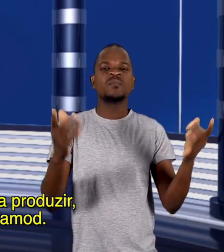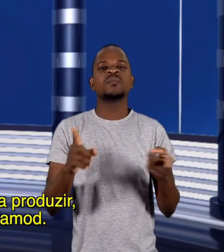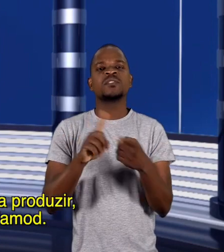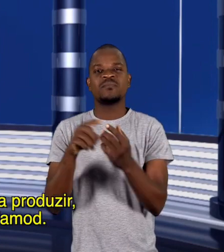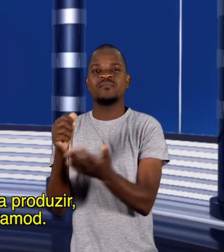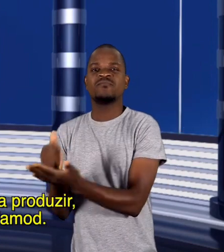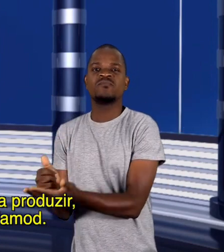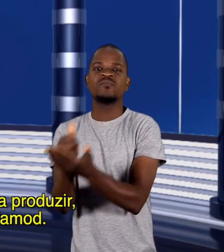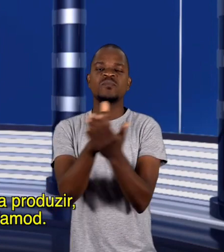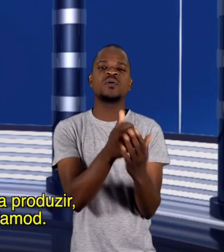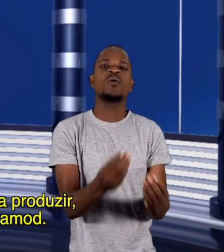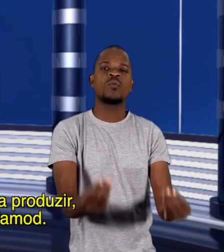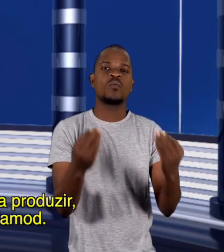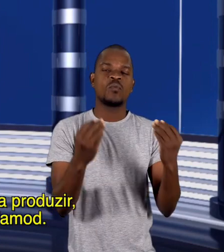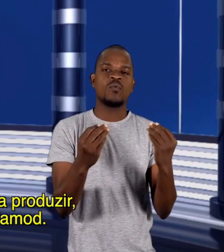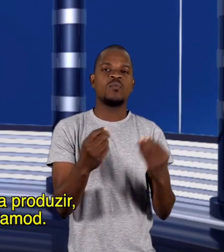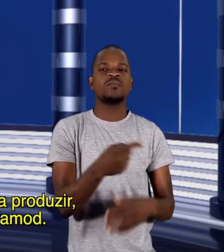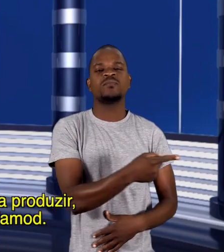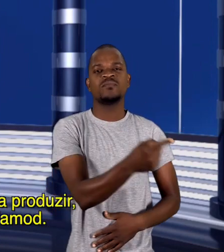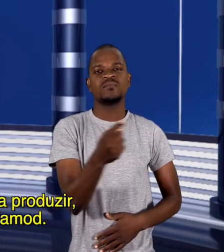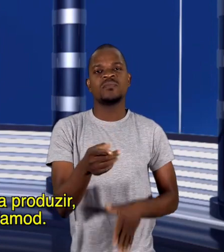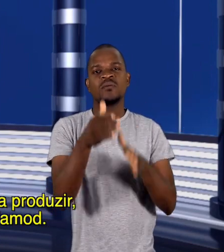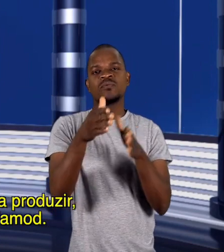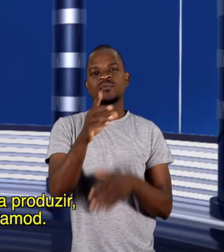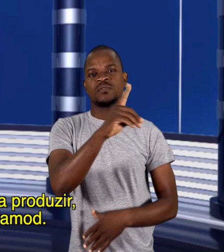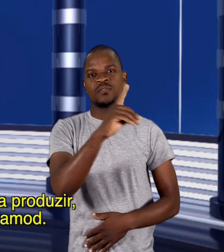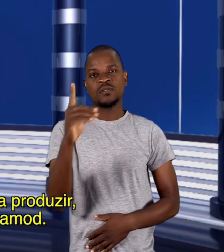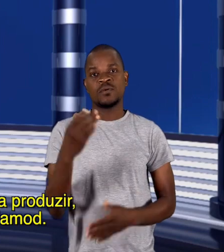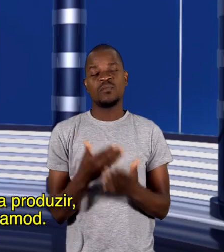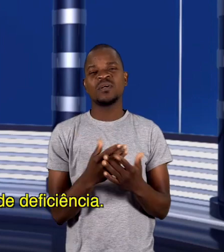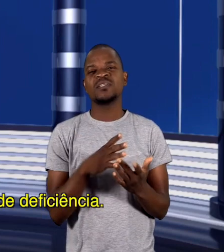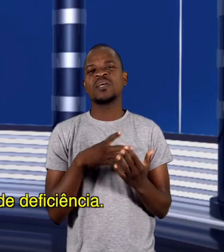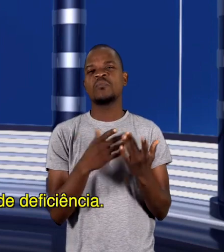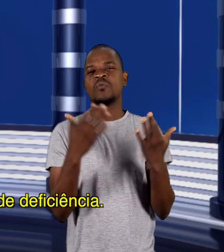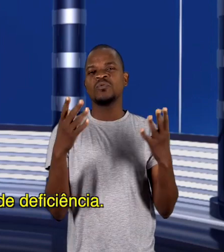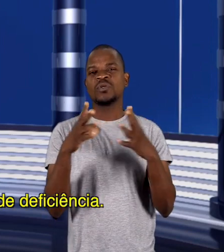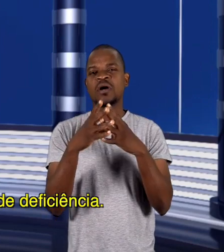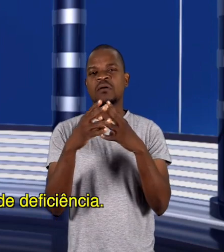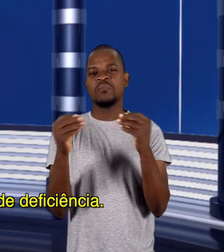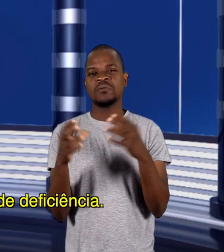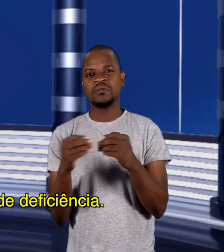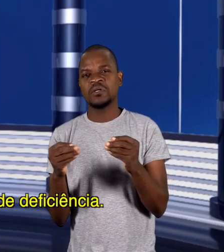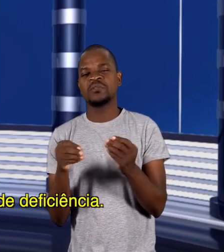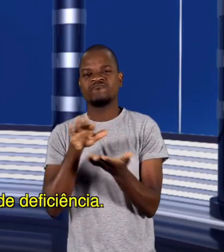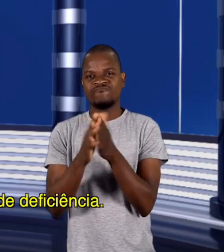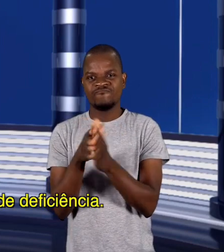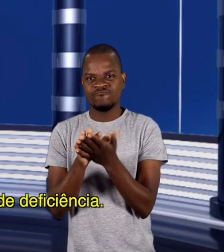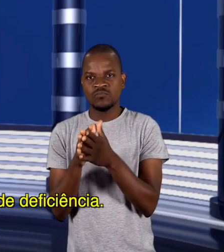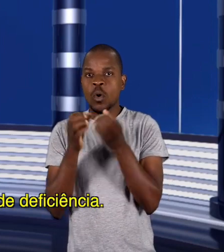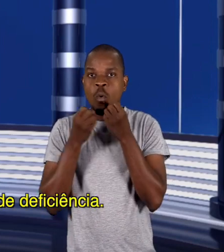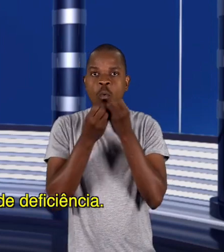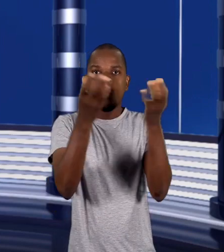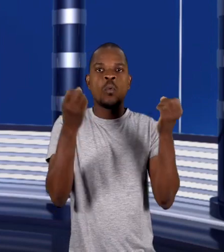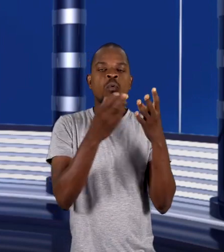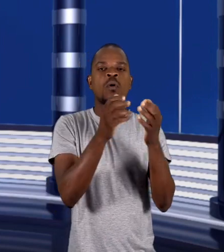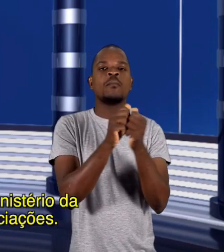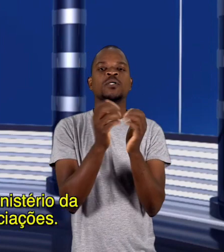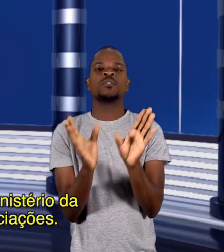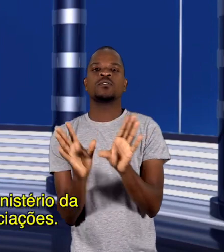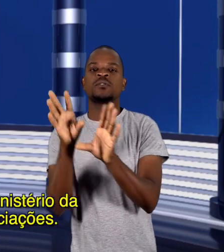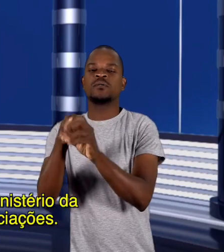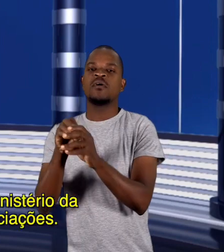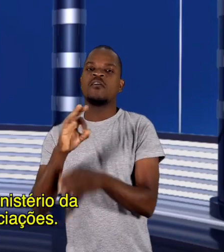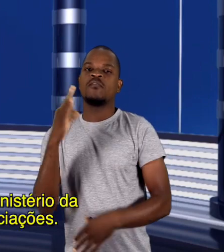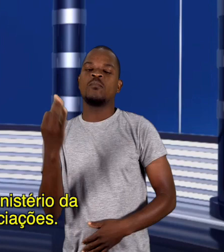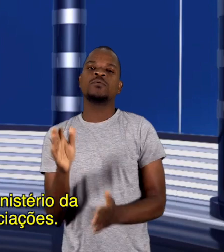há muita coisa que eles estão a produzir mas não estão a envolver o FAMODE o FAMODE congrega várias tipologias de deficiência sabemos